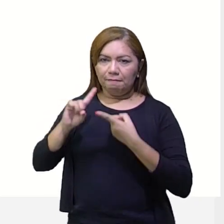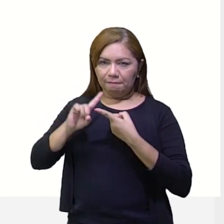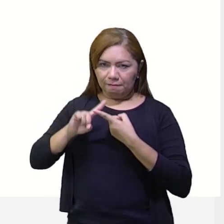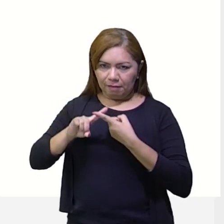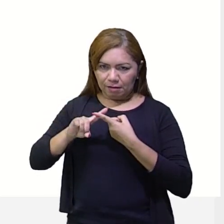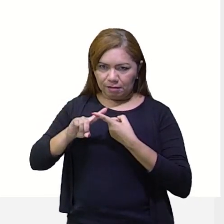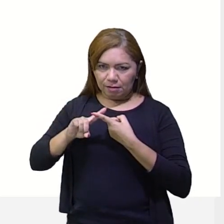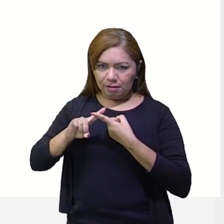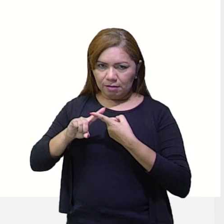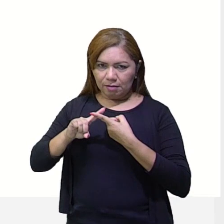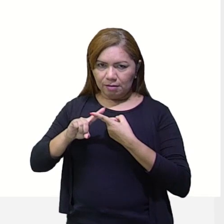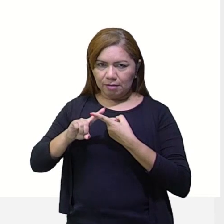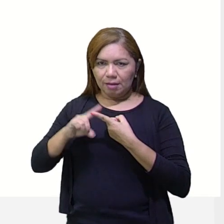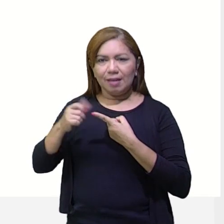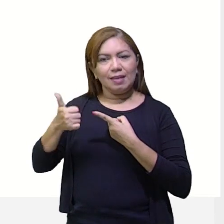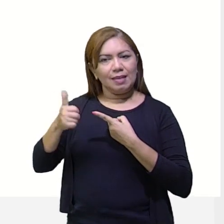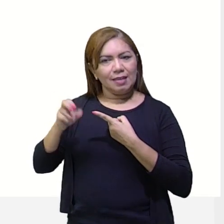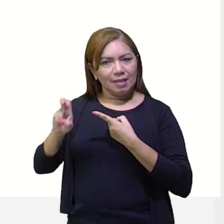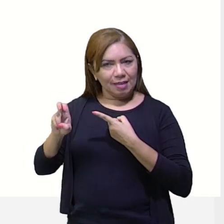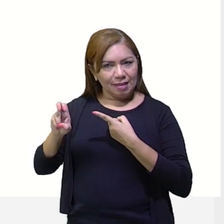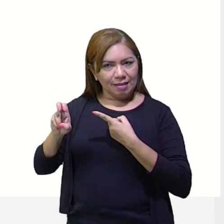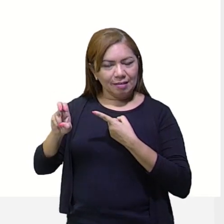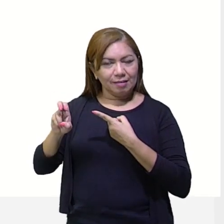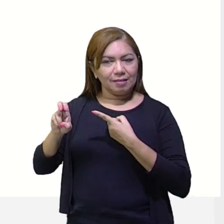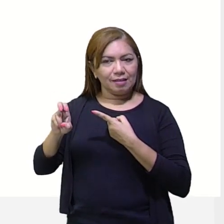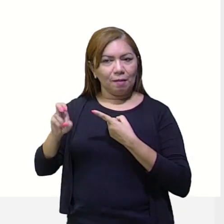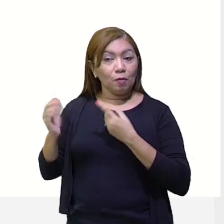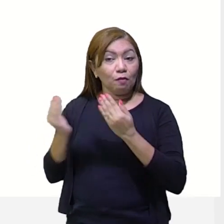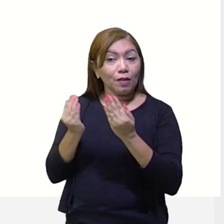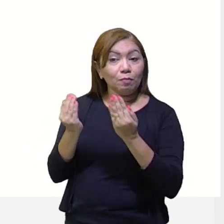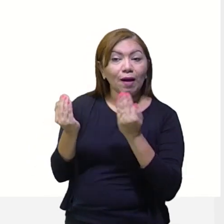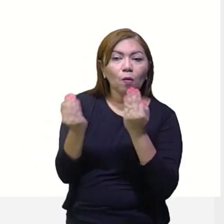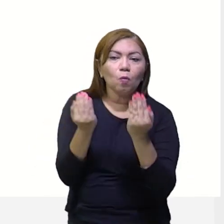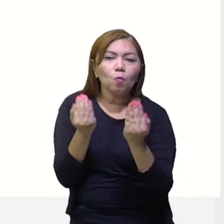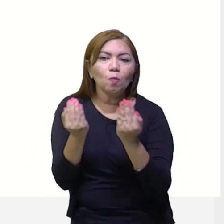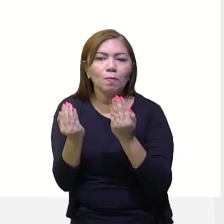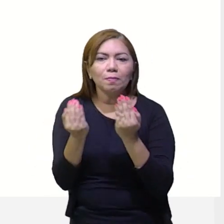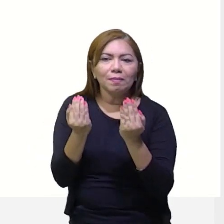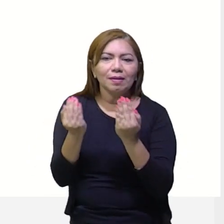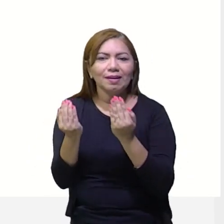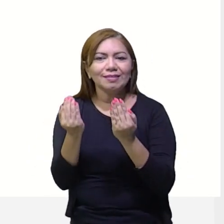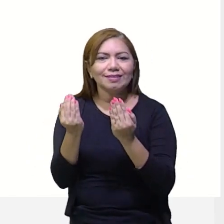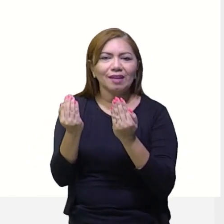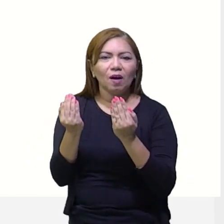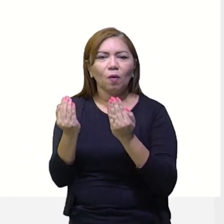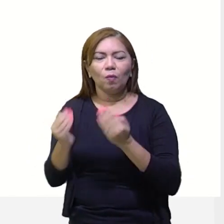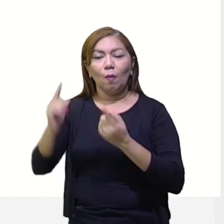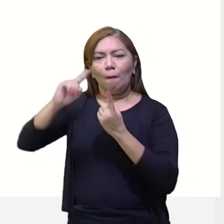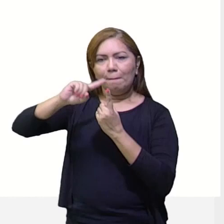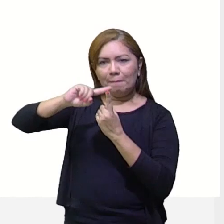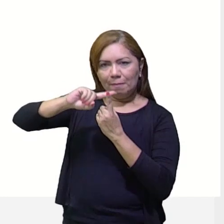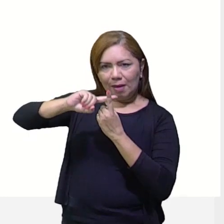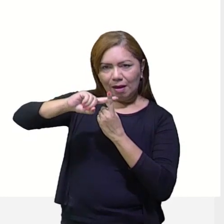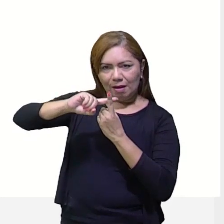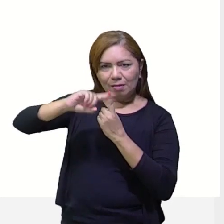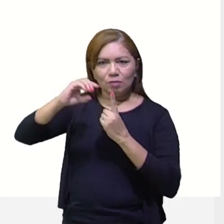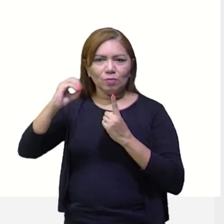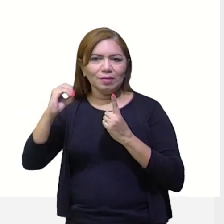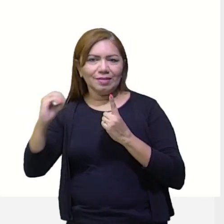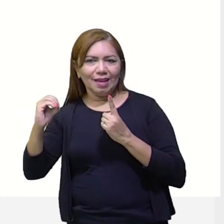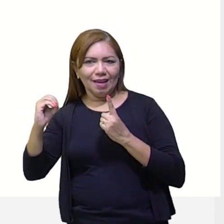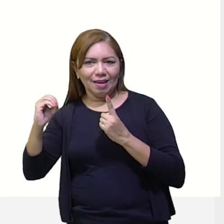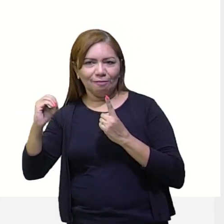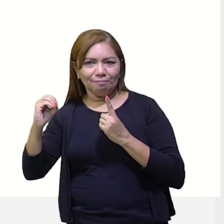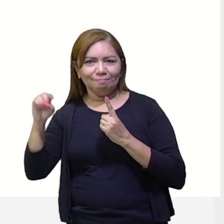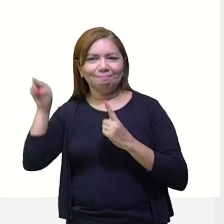vezes 15, né, somado com zero, que é o restante.